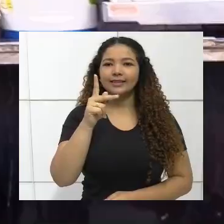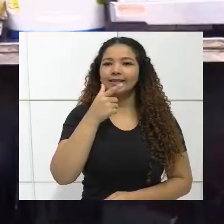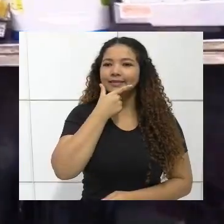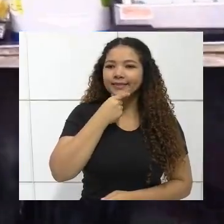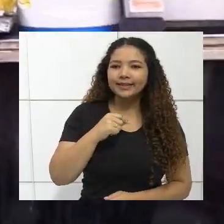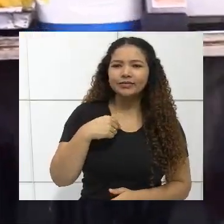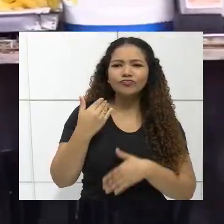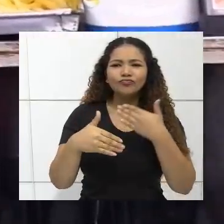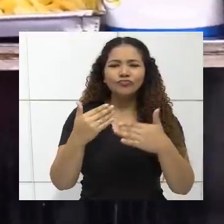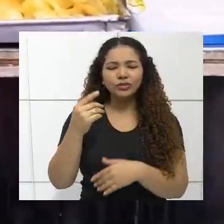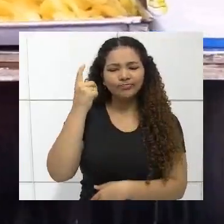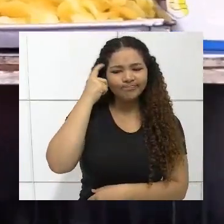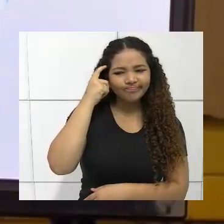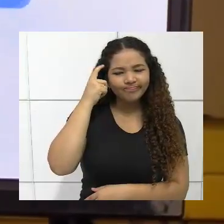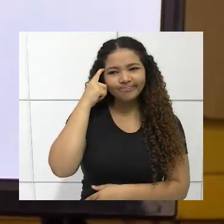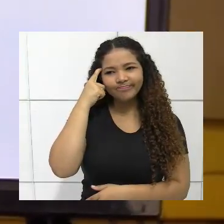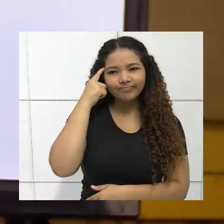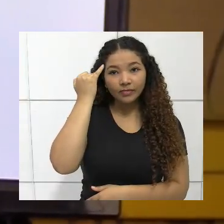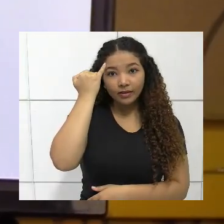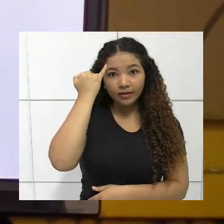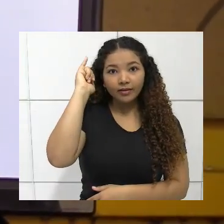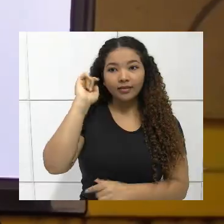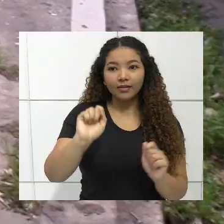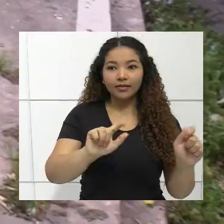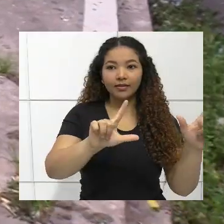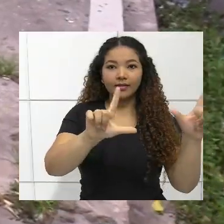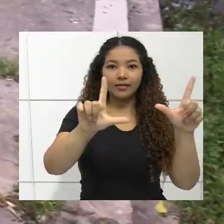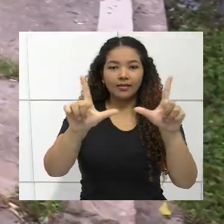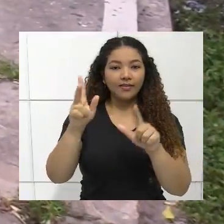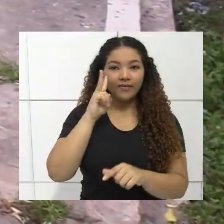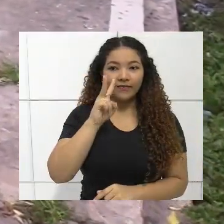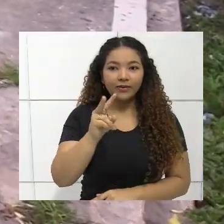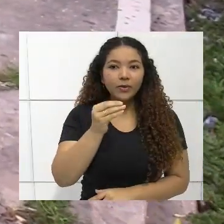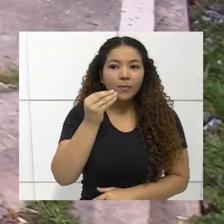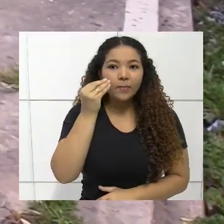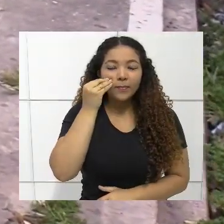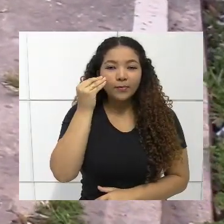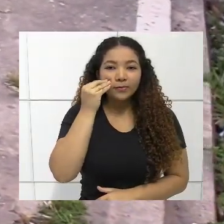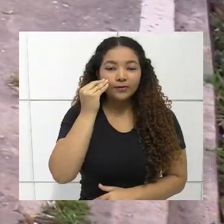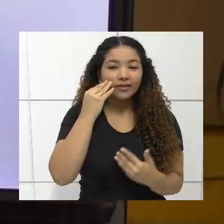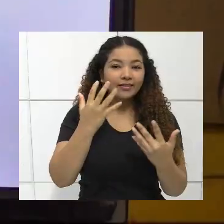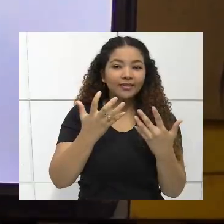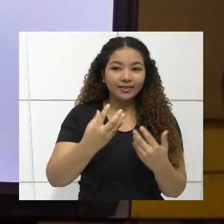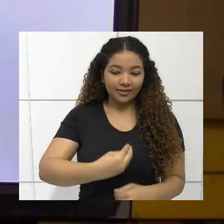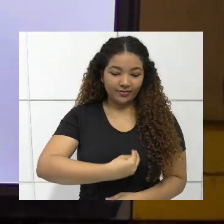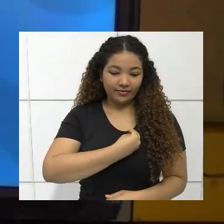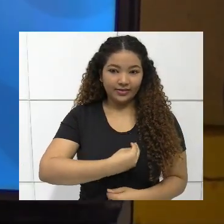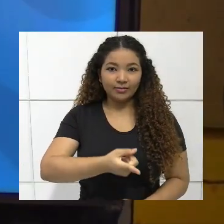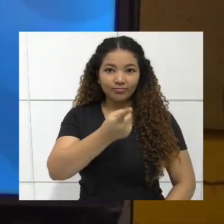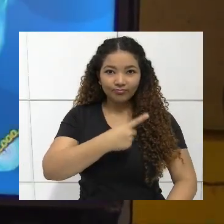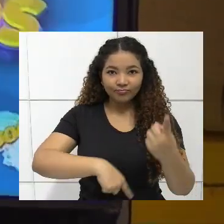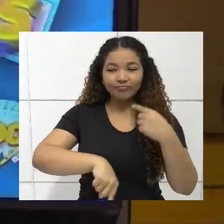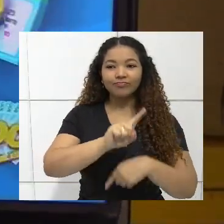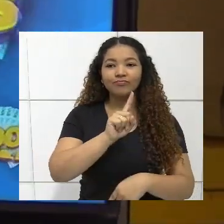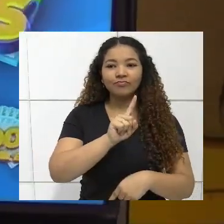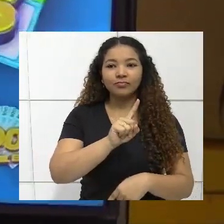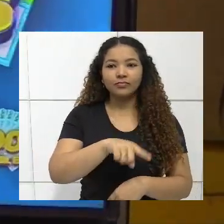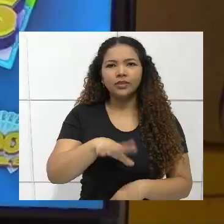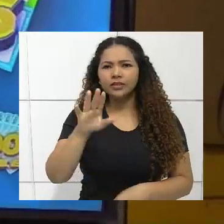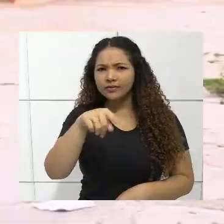ele, ligado nas notícias da cidade, viu a oportunidade de mudar essa realidade. Ei você,